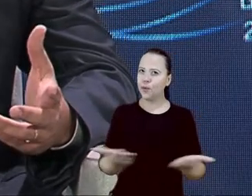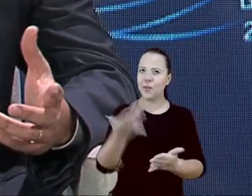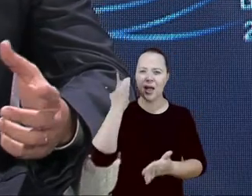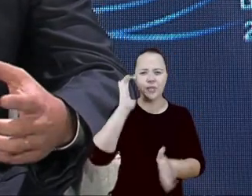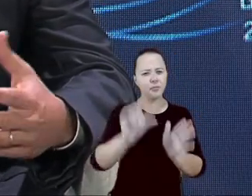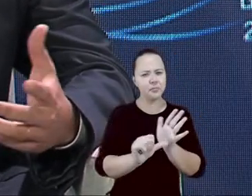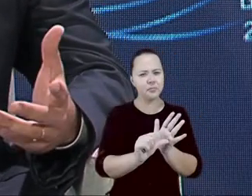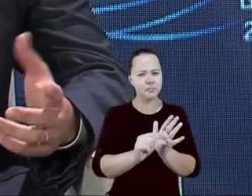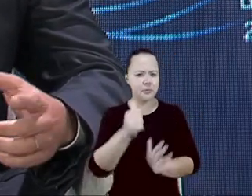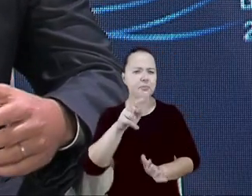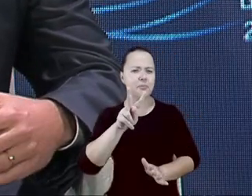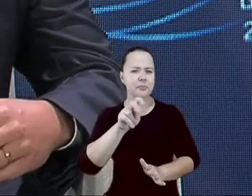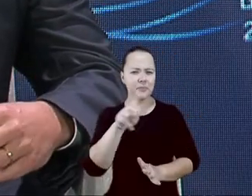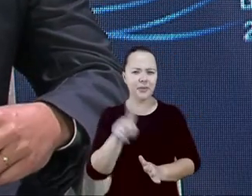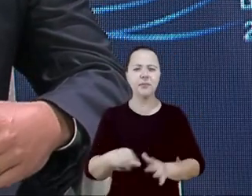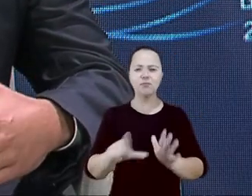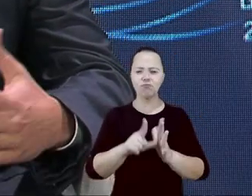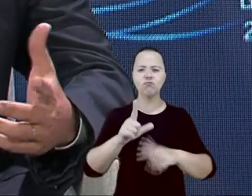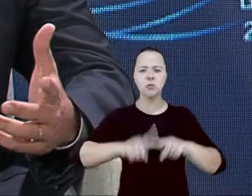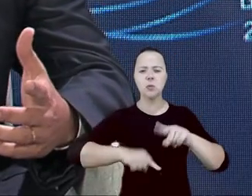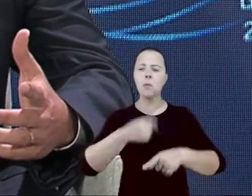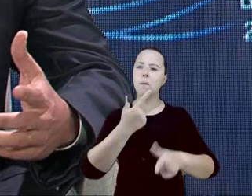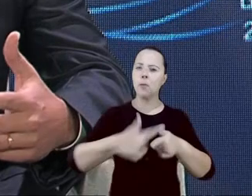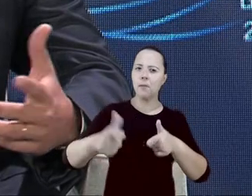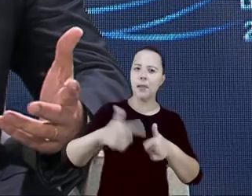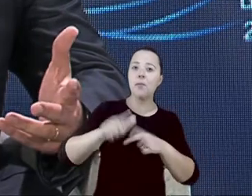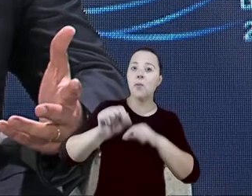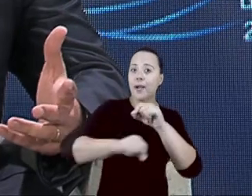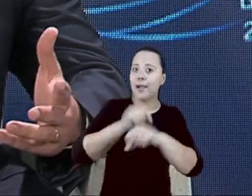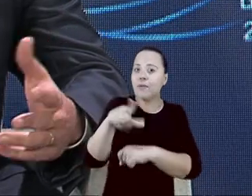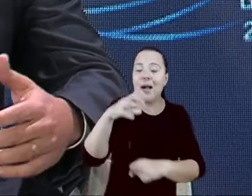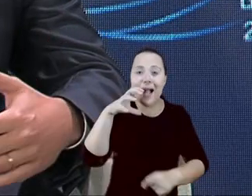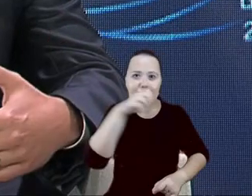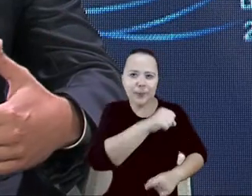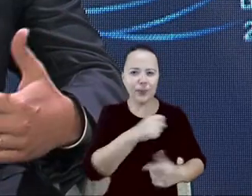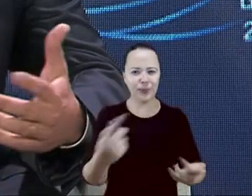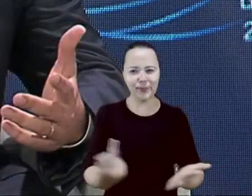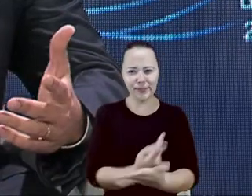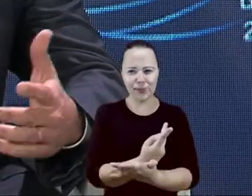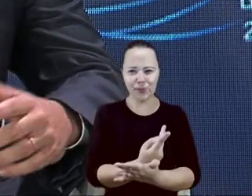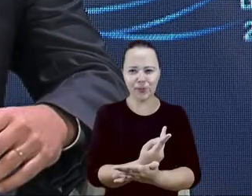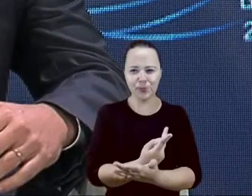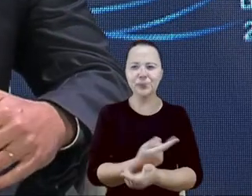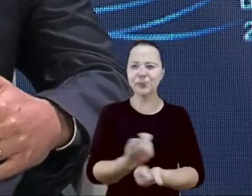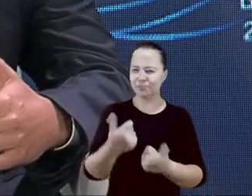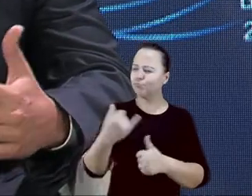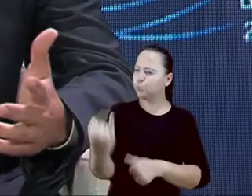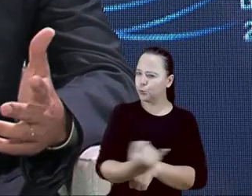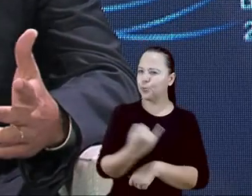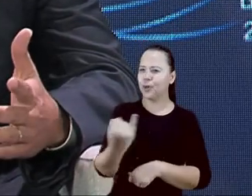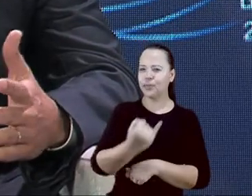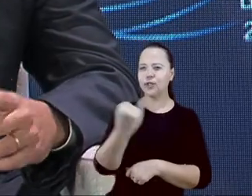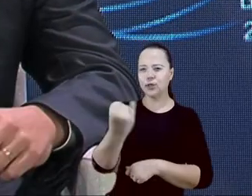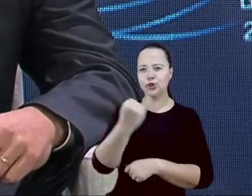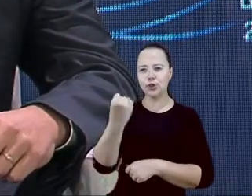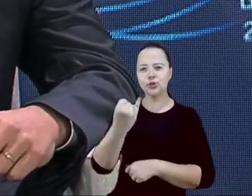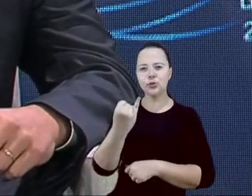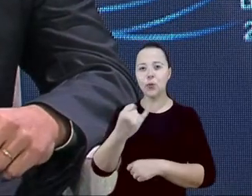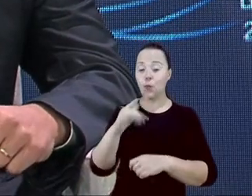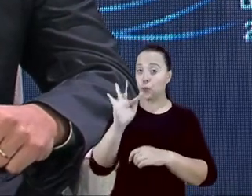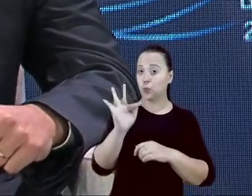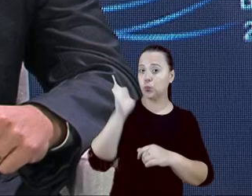com ativo teve algum tipo de problema que a marcação foi muito rápida e muito eficiente isso é muito importante para o futuro dessa